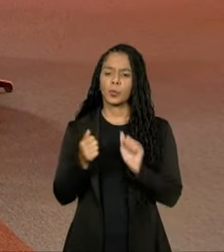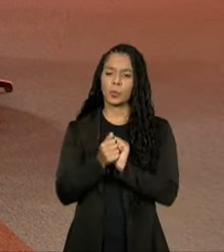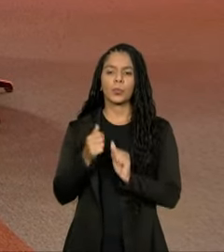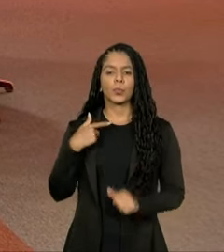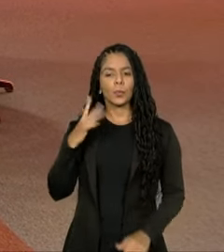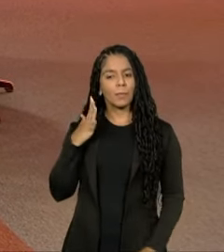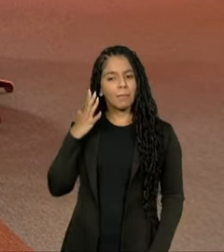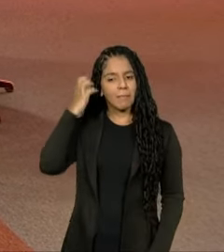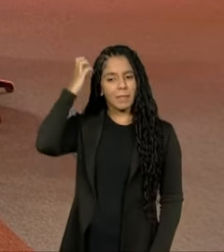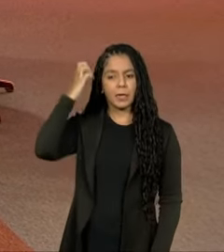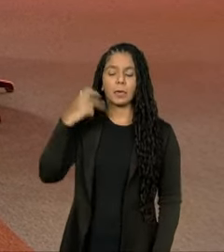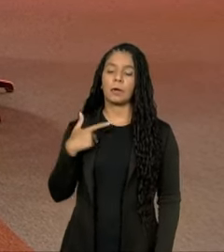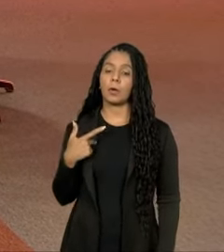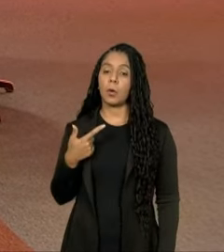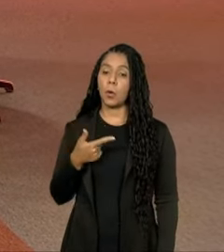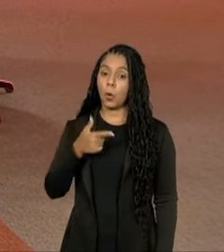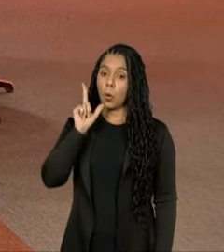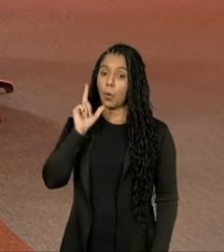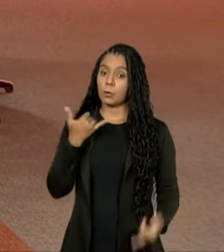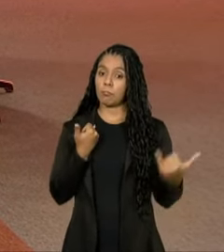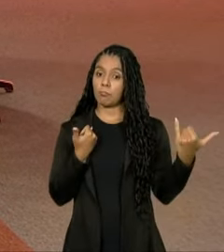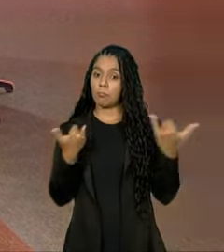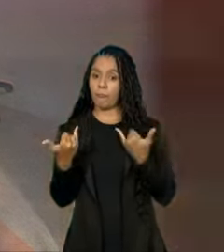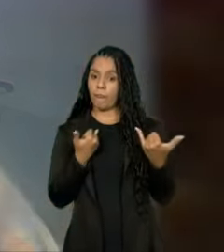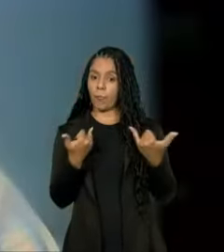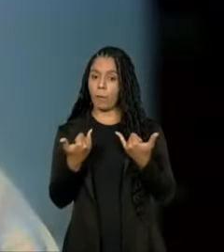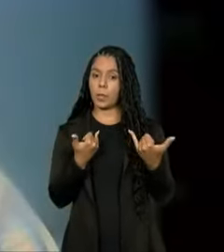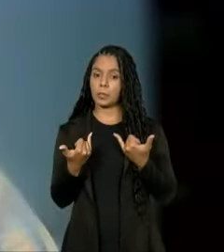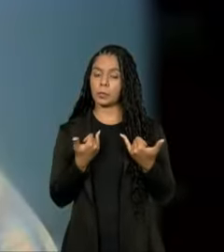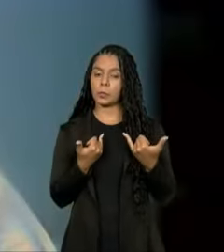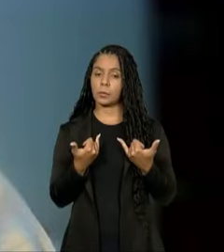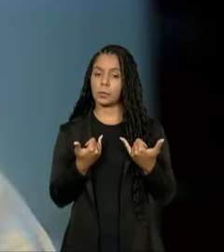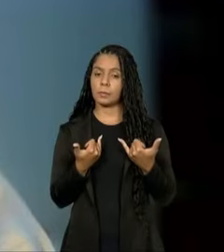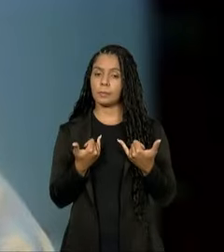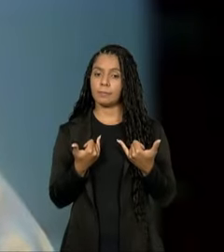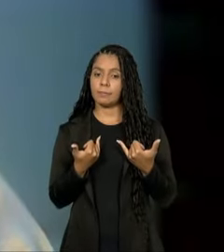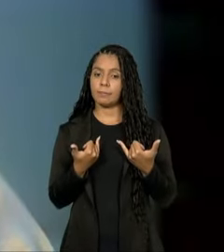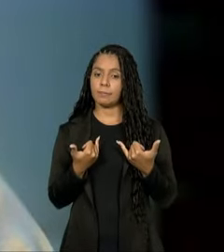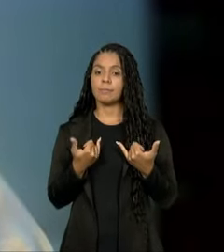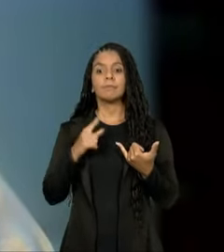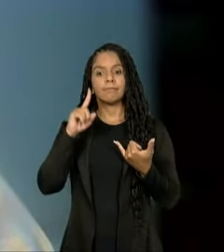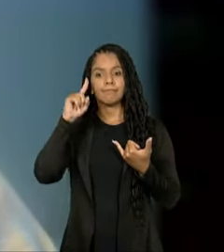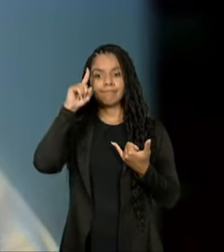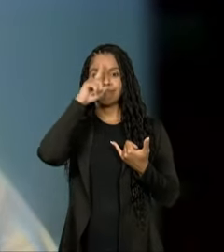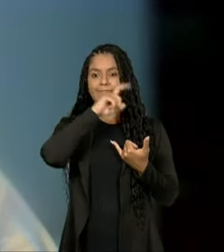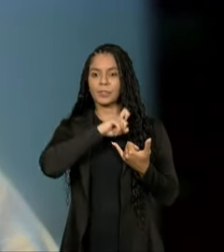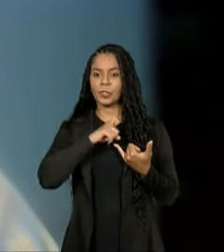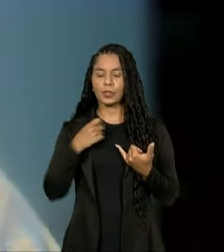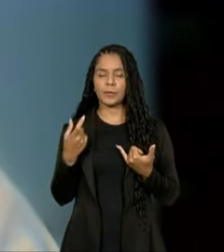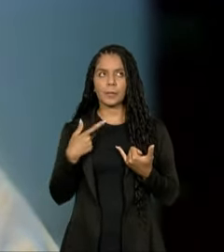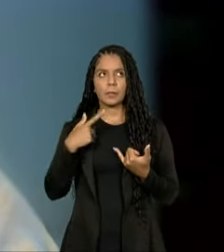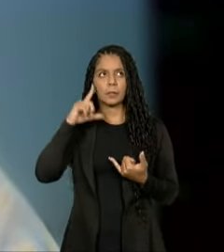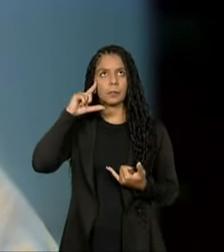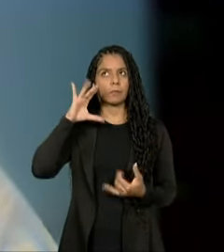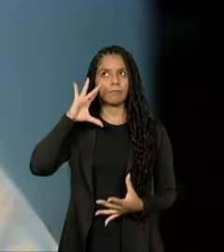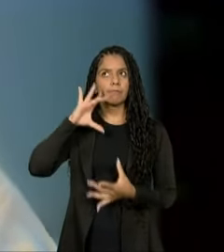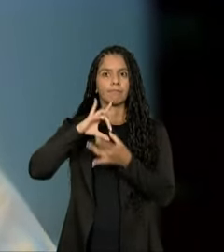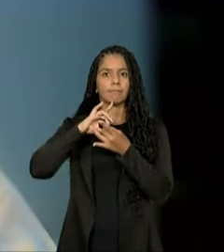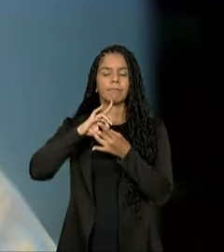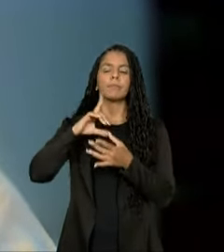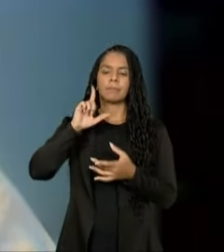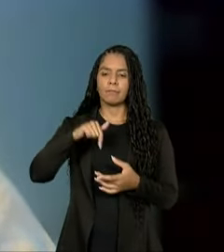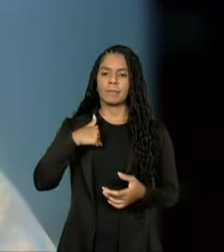Eu recebi ontem a informação de forma... É difícil nominar, né? Mas foi